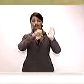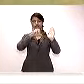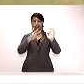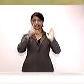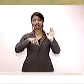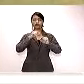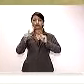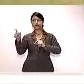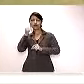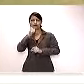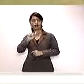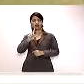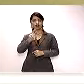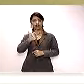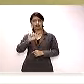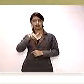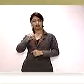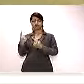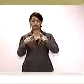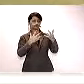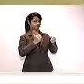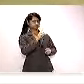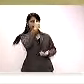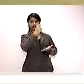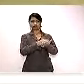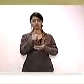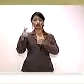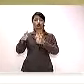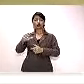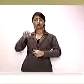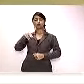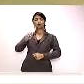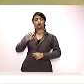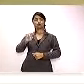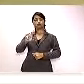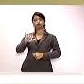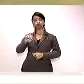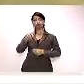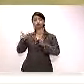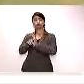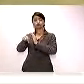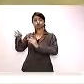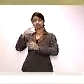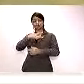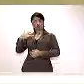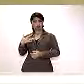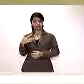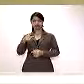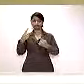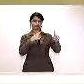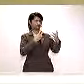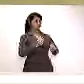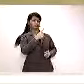interposto por Adriana dearo delb Presidente época do consórcio intermunicipal de saúde de Conchas para combater decisão que jogou regulares descontos